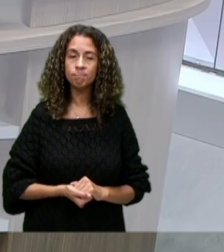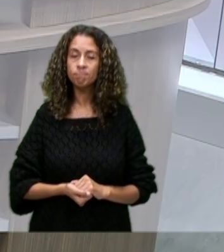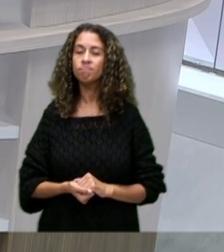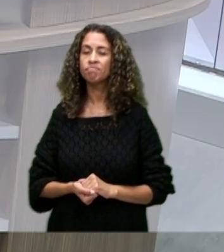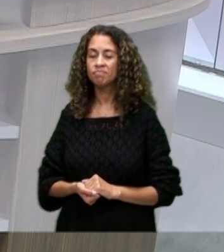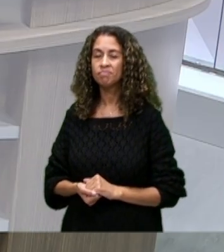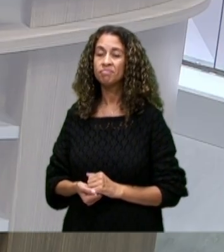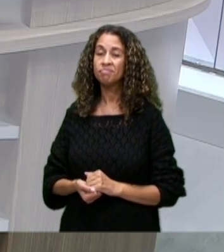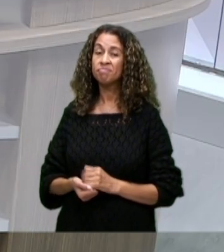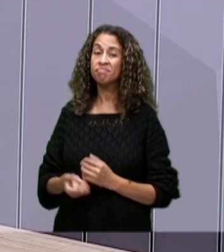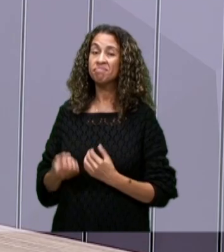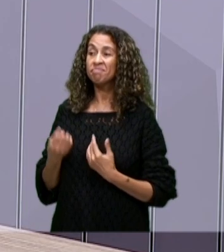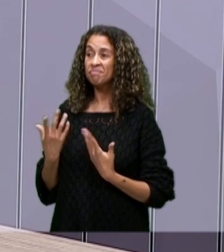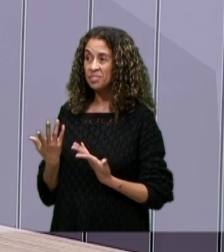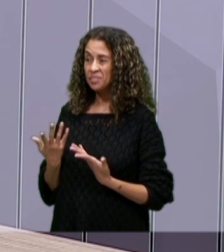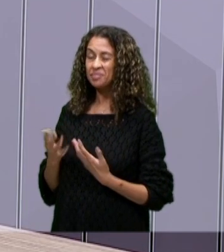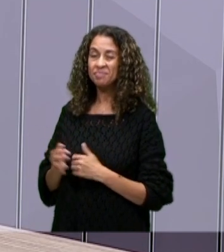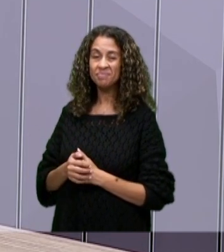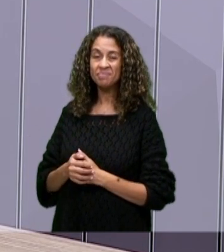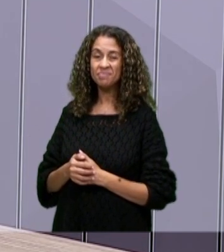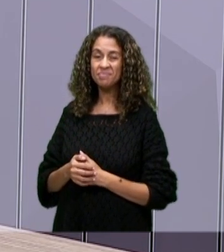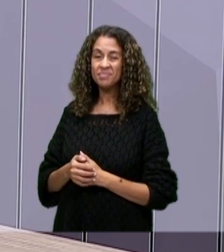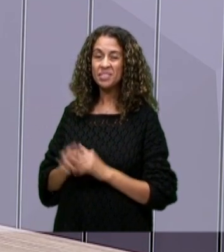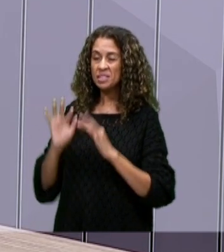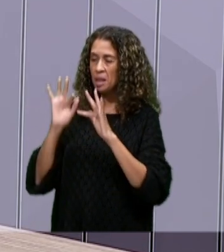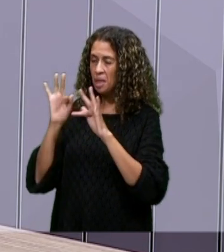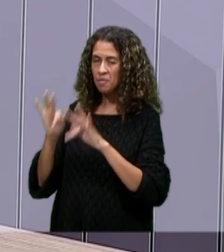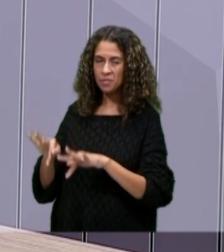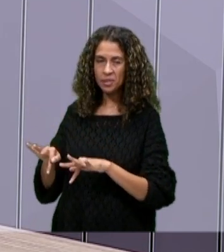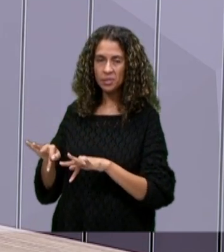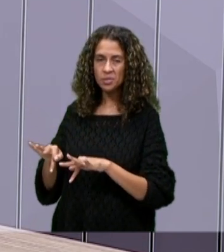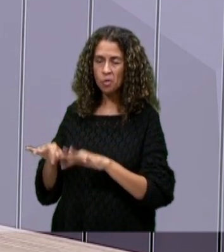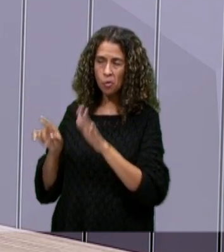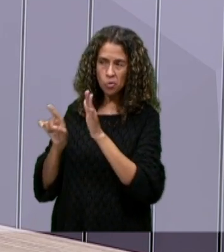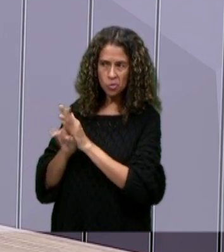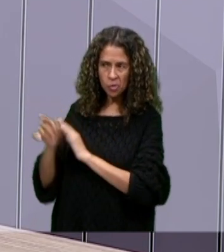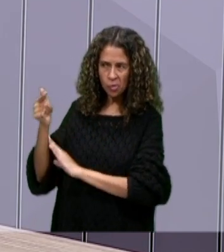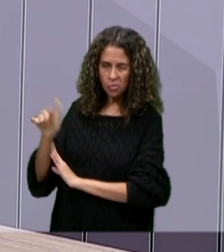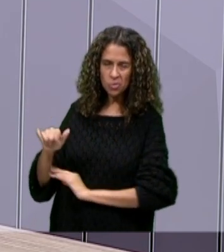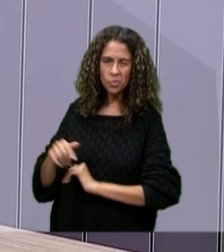mal terminou ainda de finalizar esse, né? E eu vou te perguntar